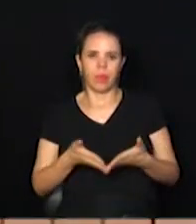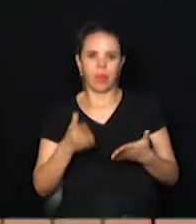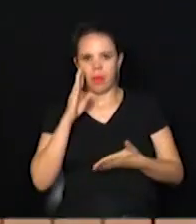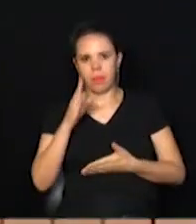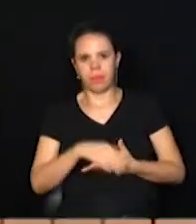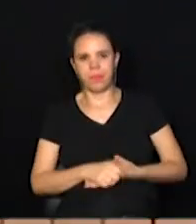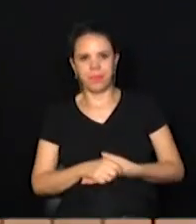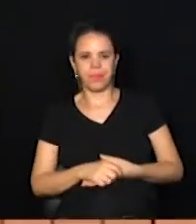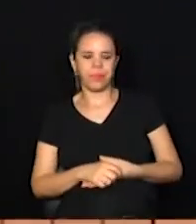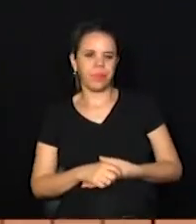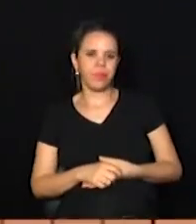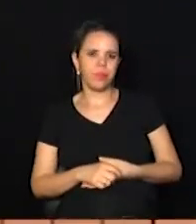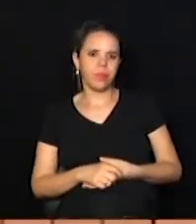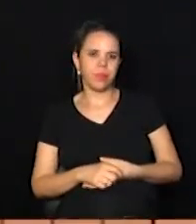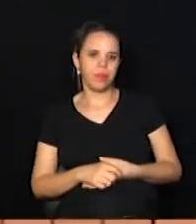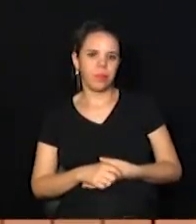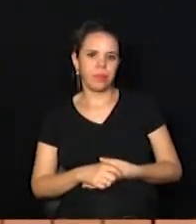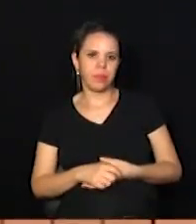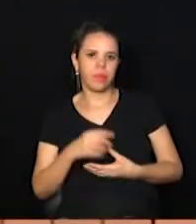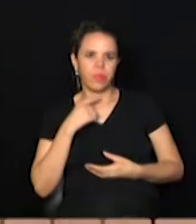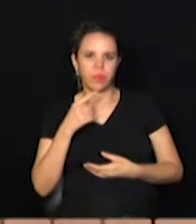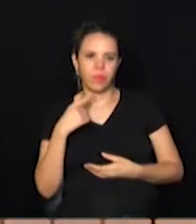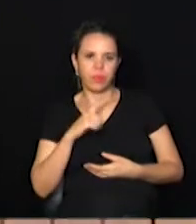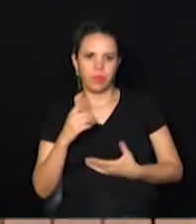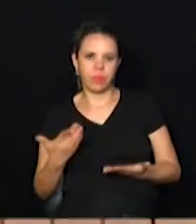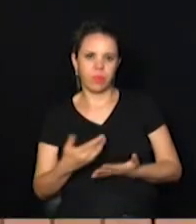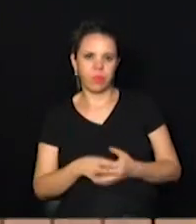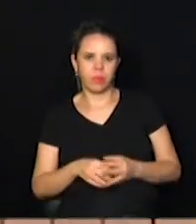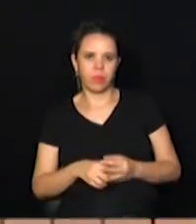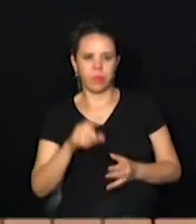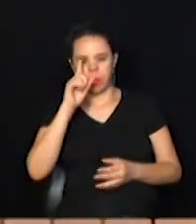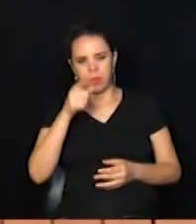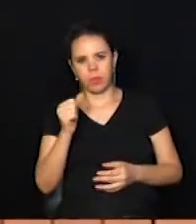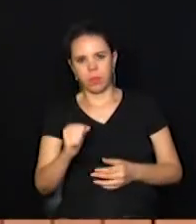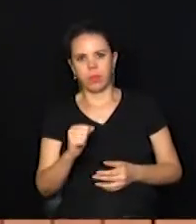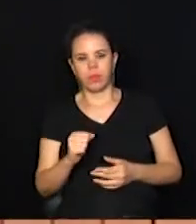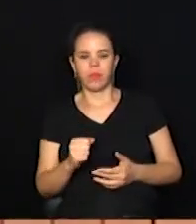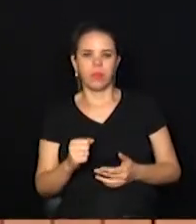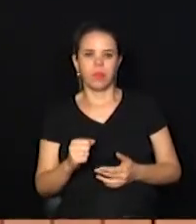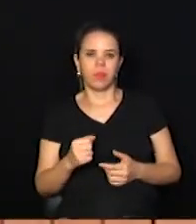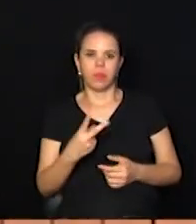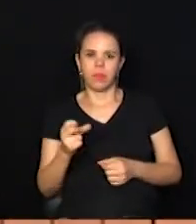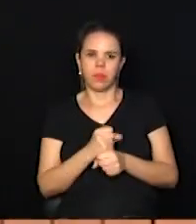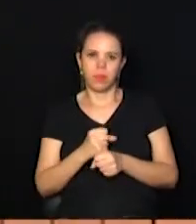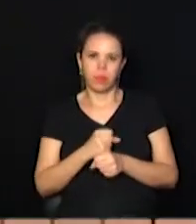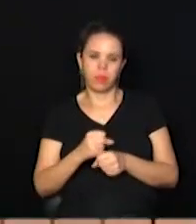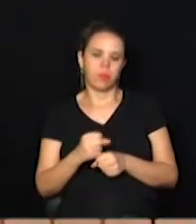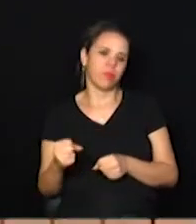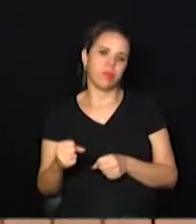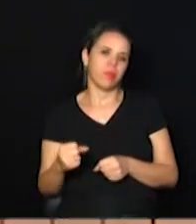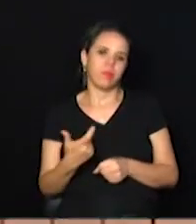principalmente. Então, essas são as dúvidas que nós temos, né? Quem mandou matar o Toninho? Já são 20 anos de